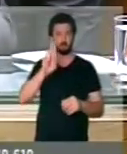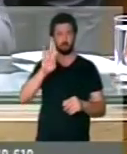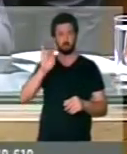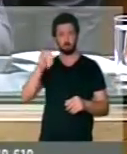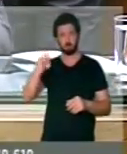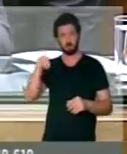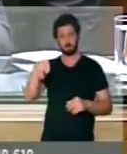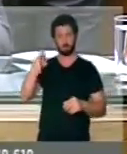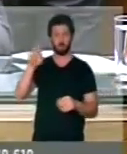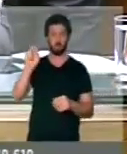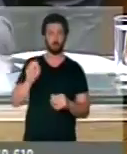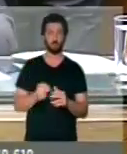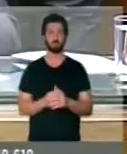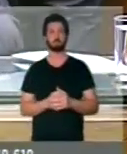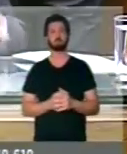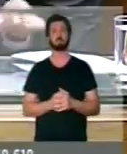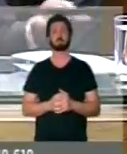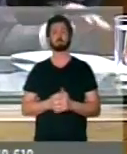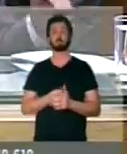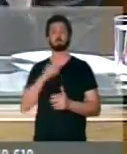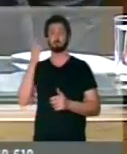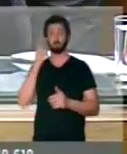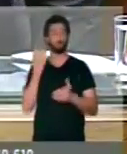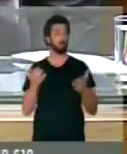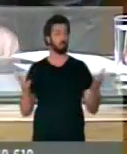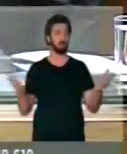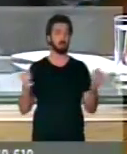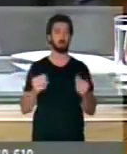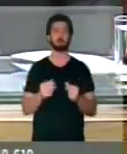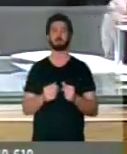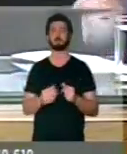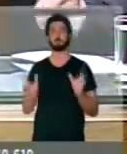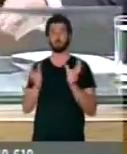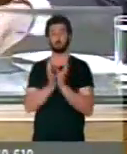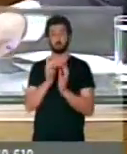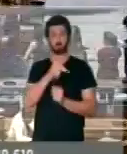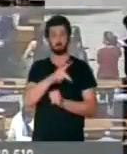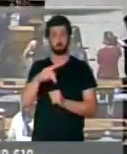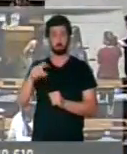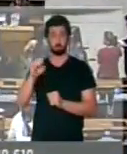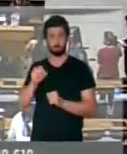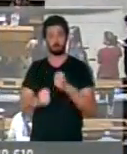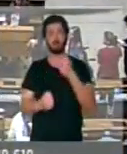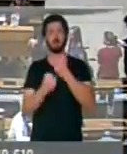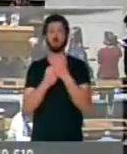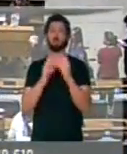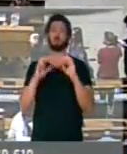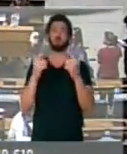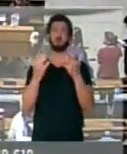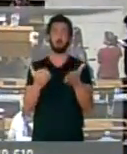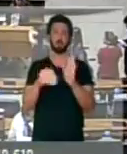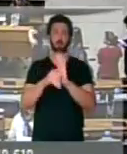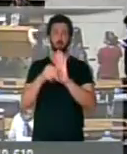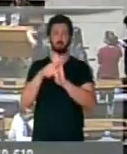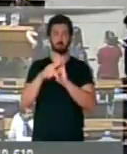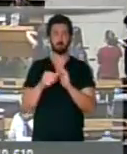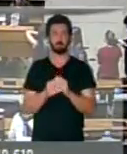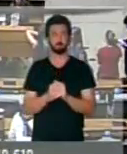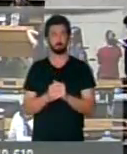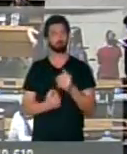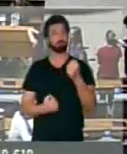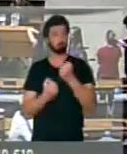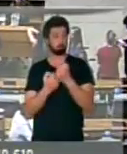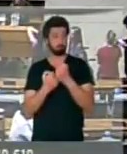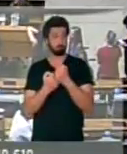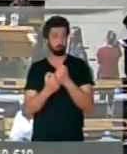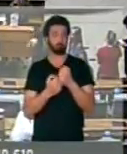Bueno. Senhor presidente, senhoras e senhores deputados, a bancada do PPS apoia esta medida provisória e